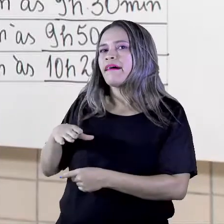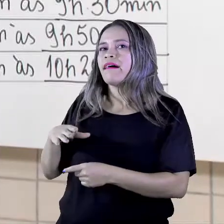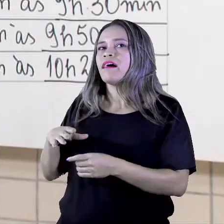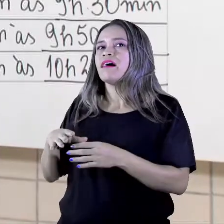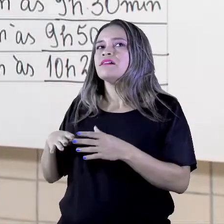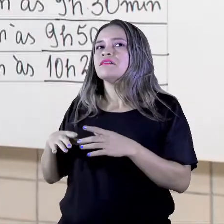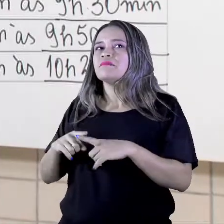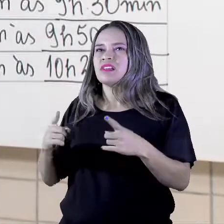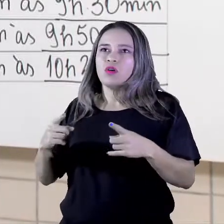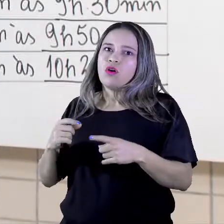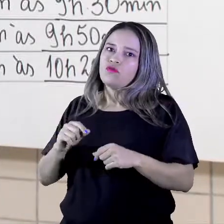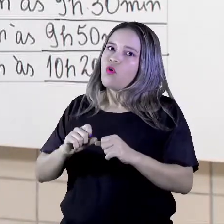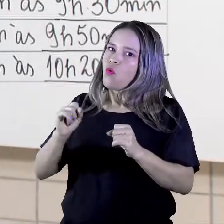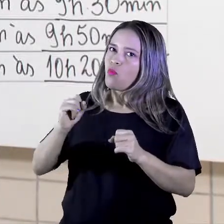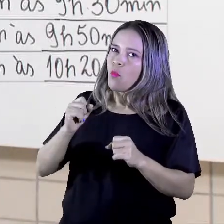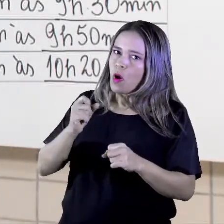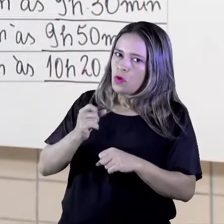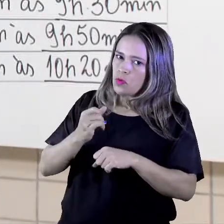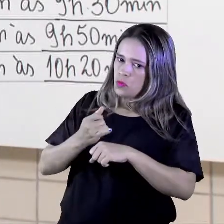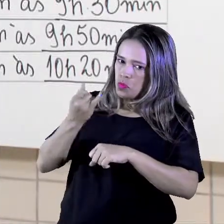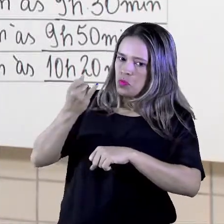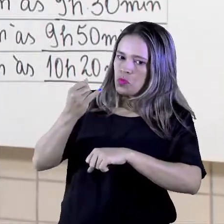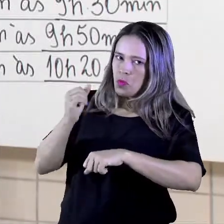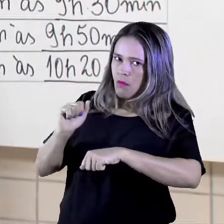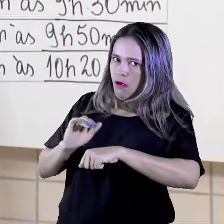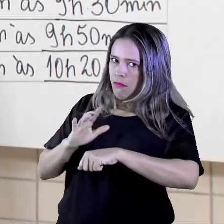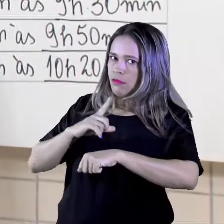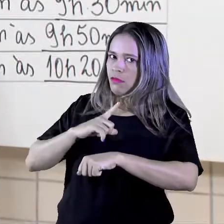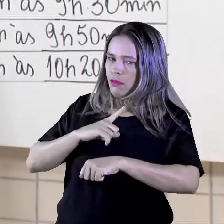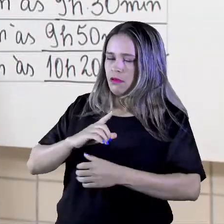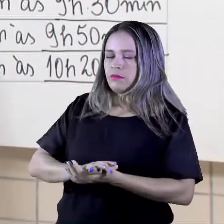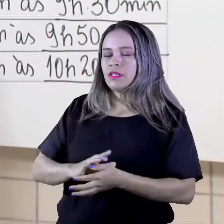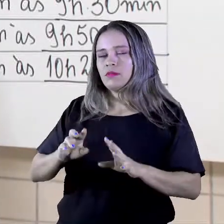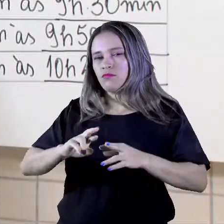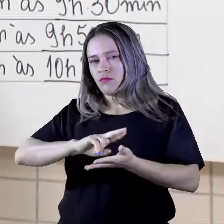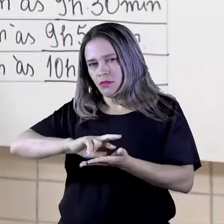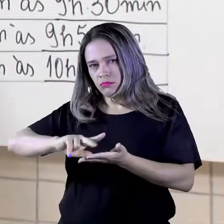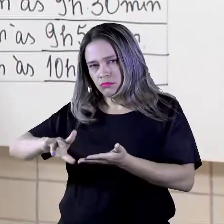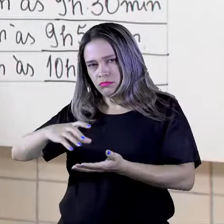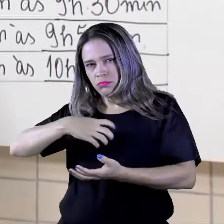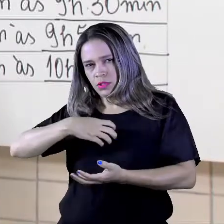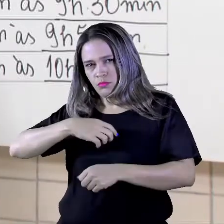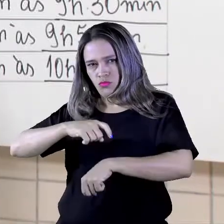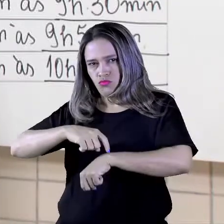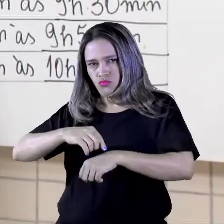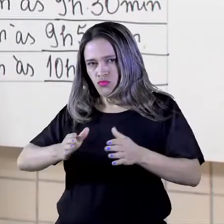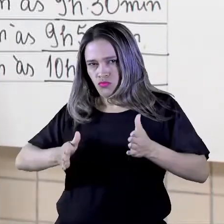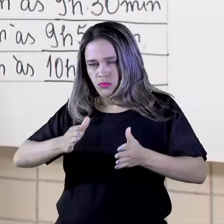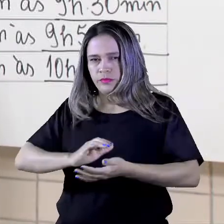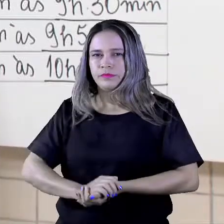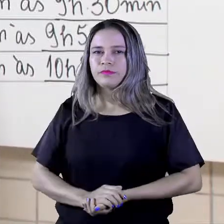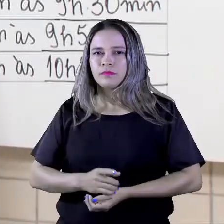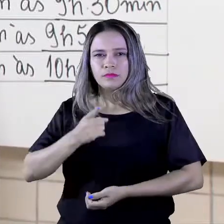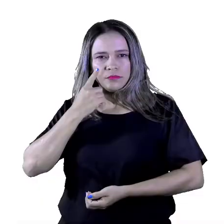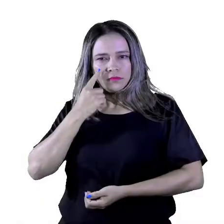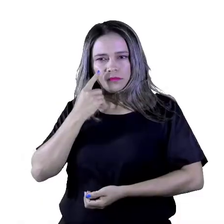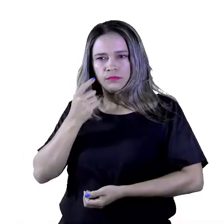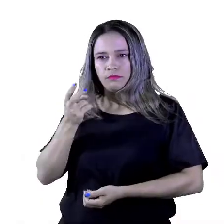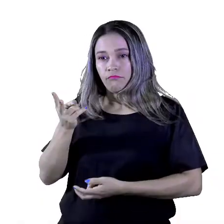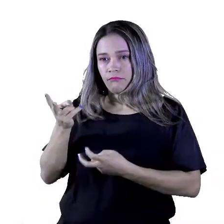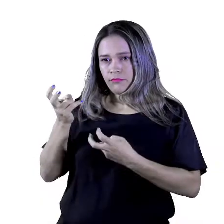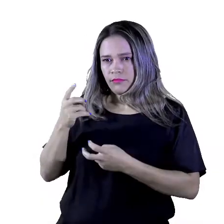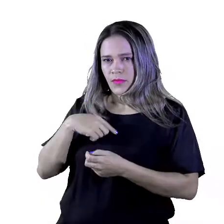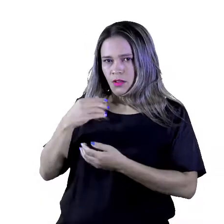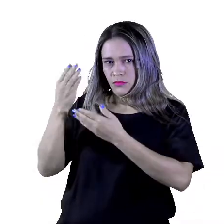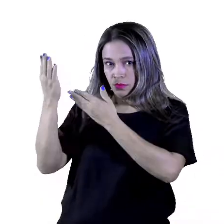tudo mais, Mas a gente tem vários instrumentos para medir o tempo, Se você perceber no slide que vai aparecer aqui também, além